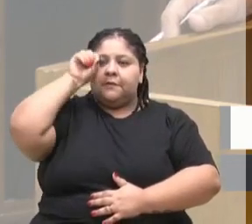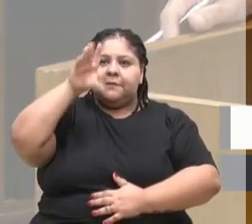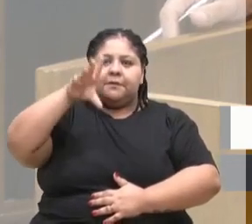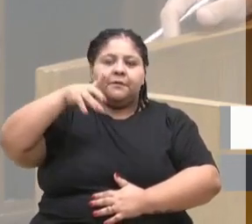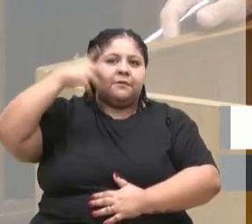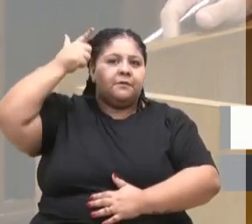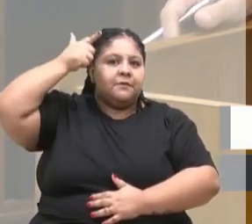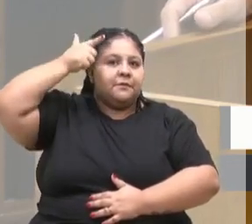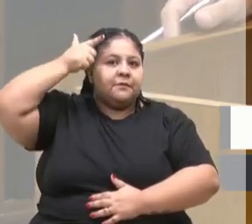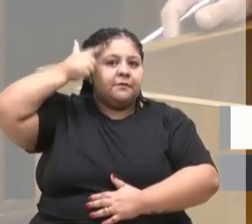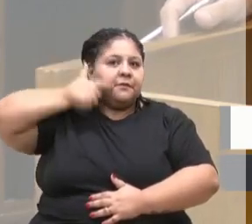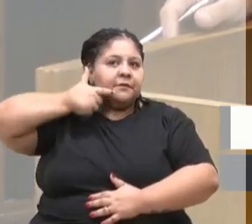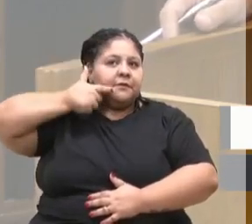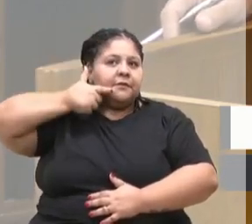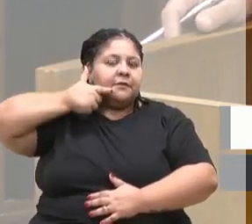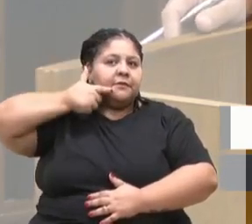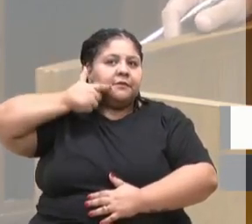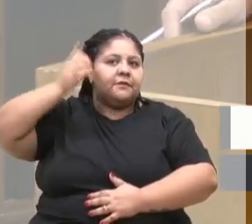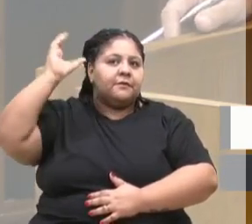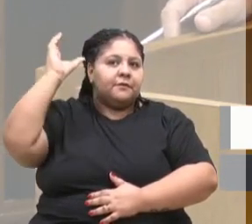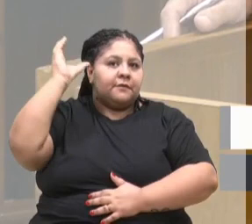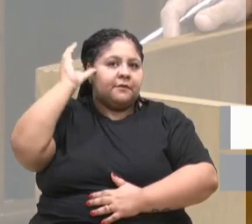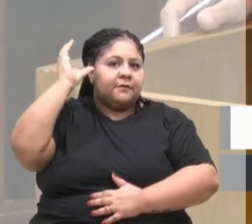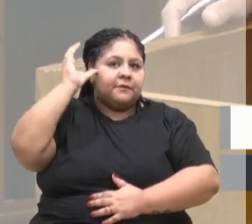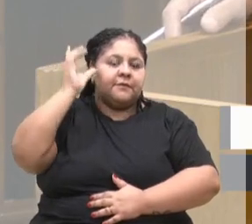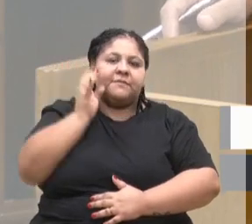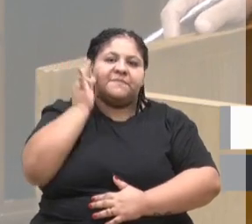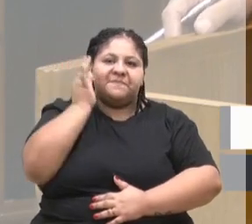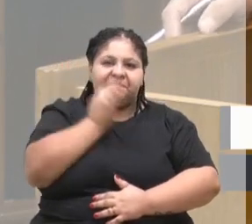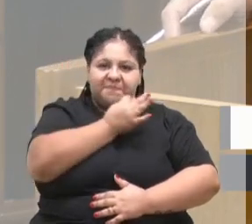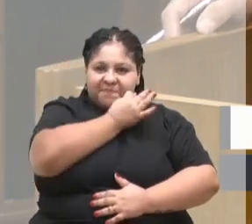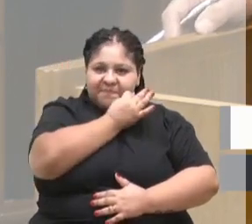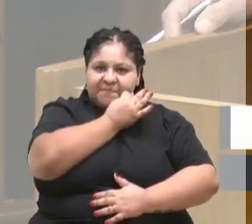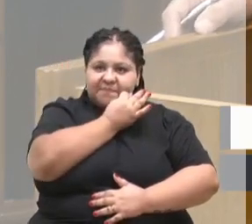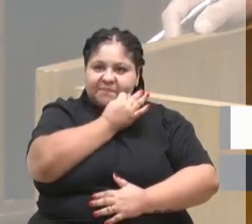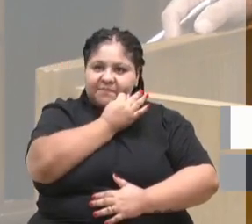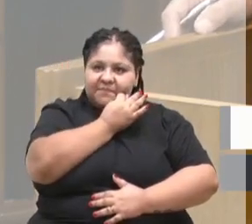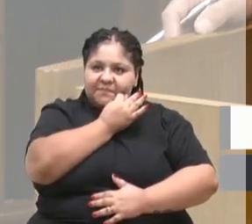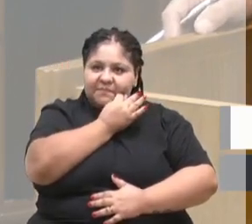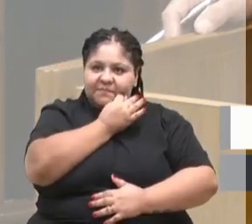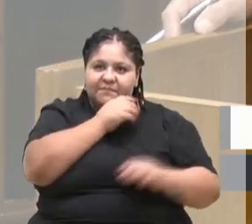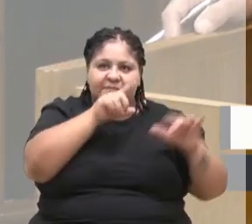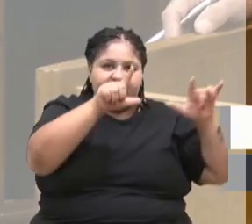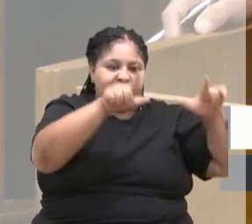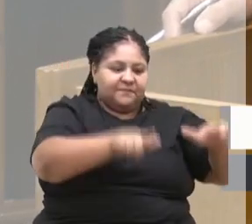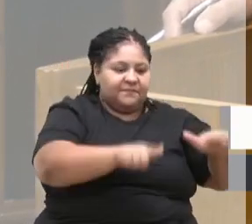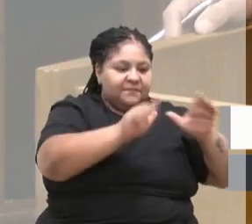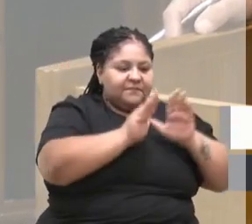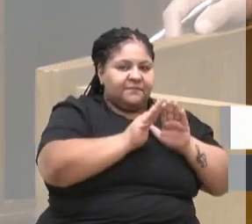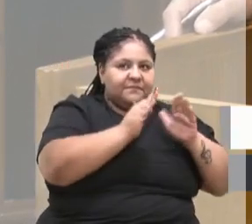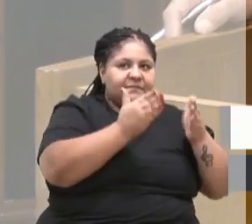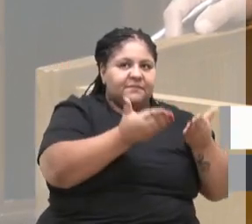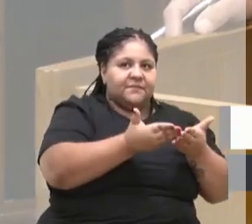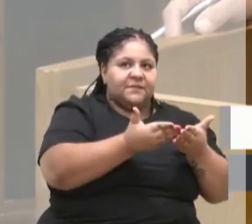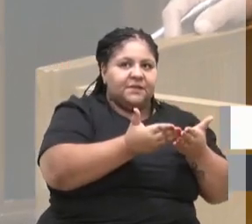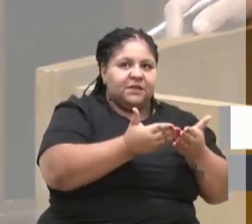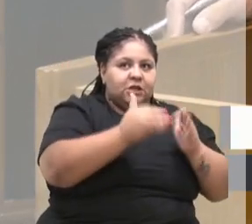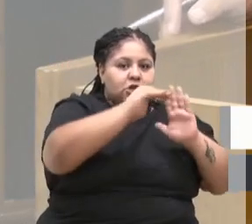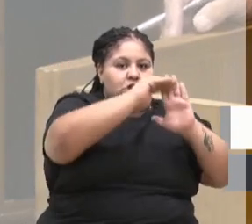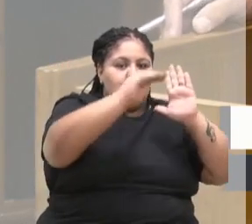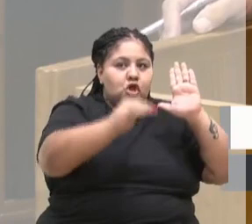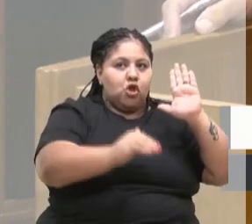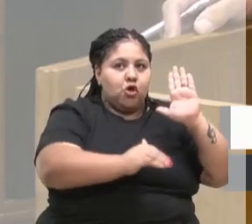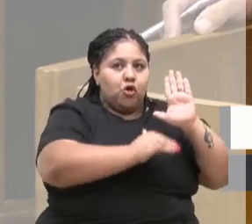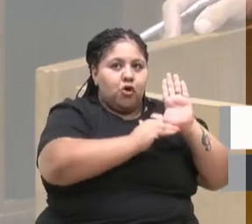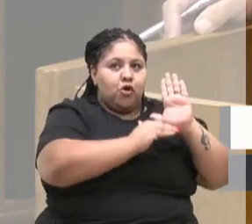Carenhato, Olmir Cadori e Tatiane Frisso. A sala da comissão será no primeiro andar, ao